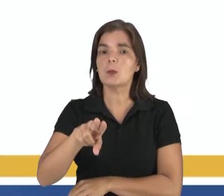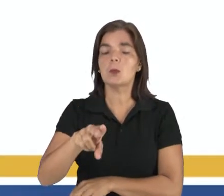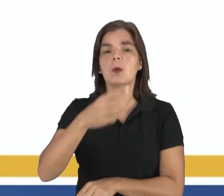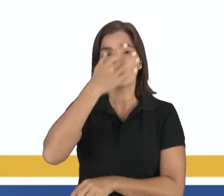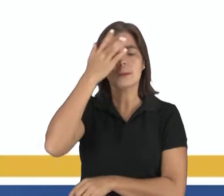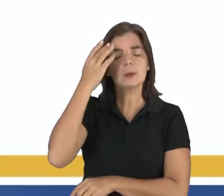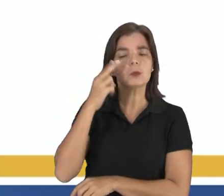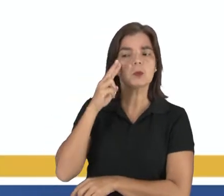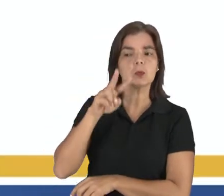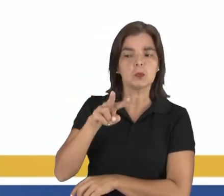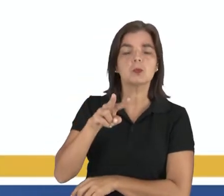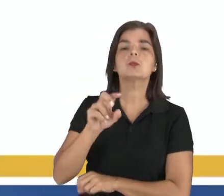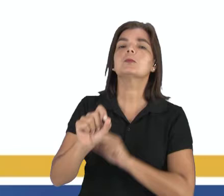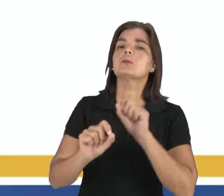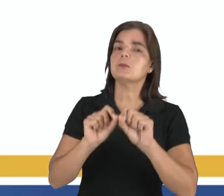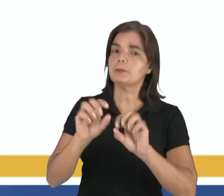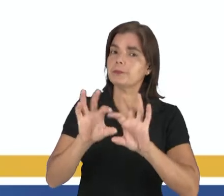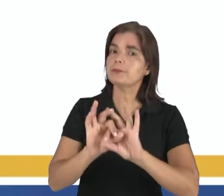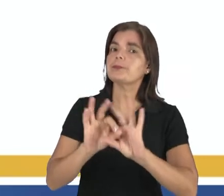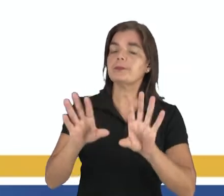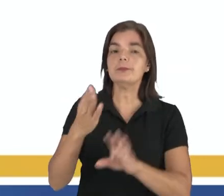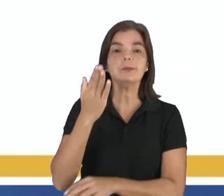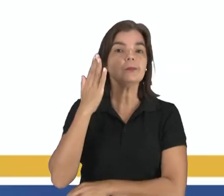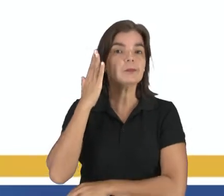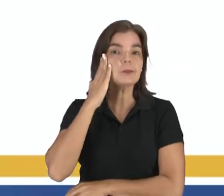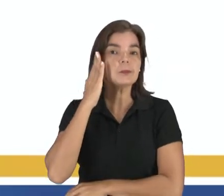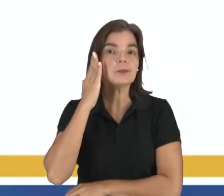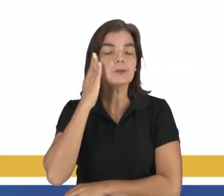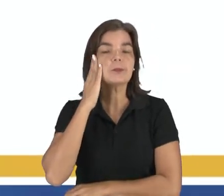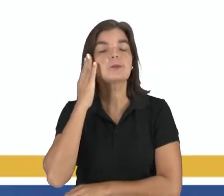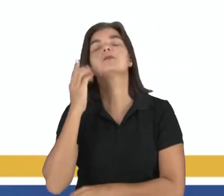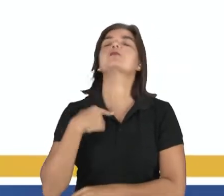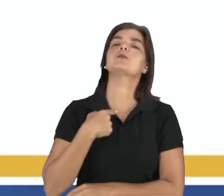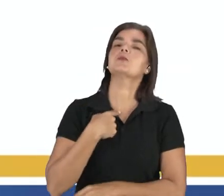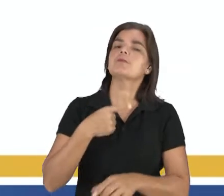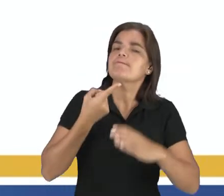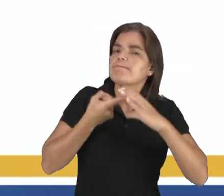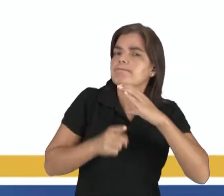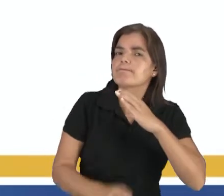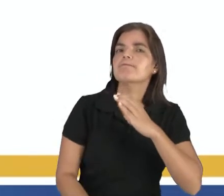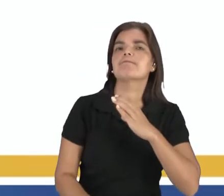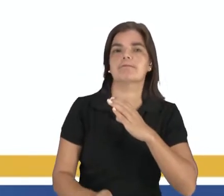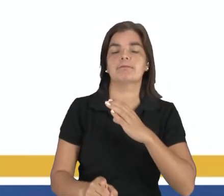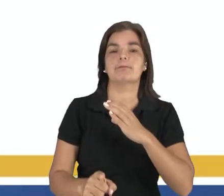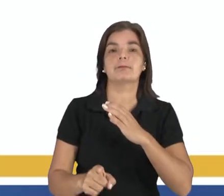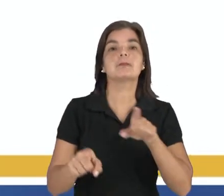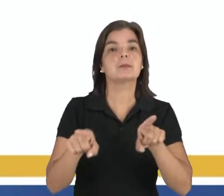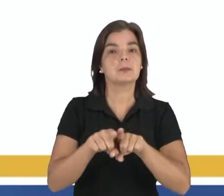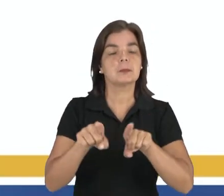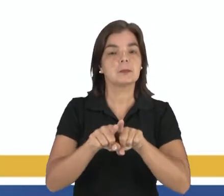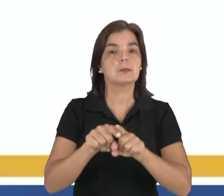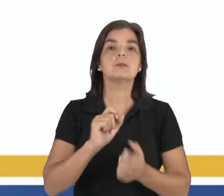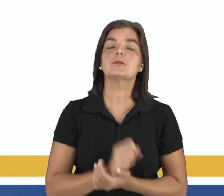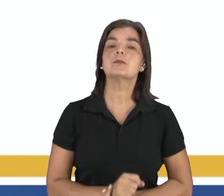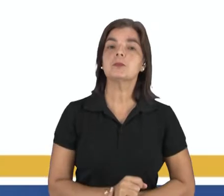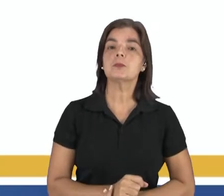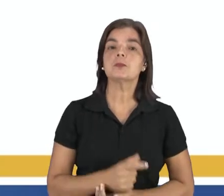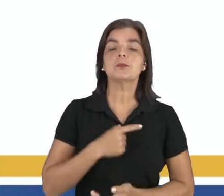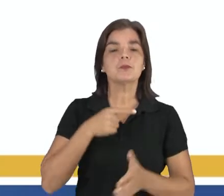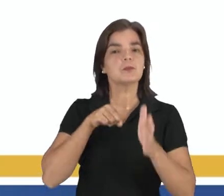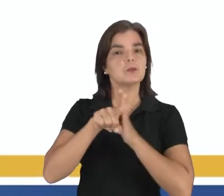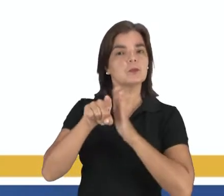pessoa olhe além do senso comum para entender o óbvio de uma maneira mais aprofundada. Ela é feita através